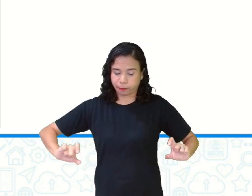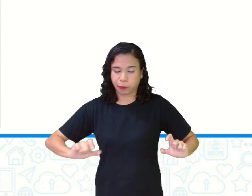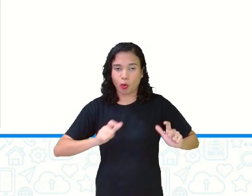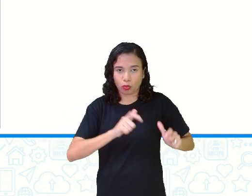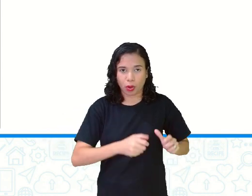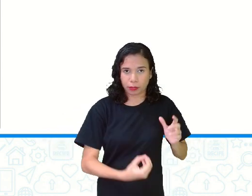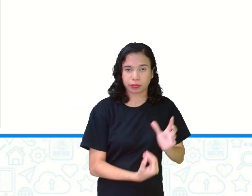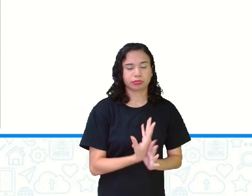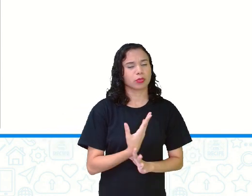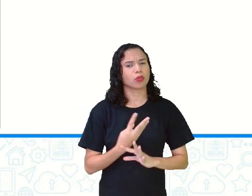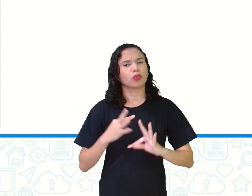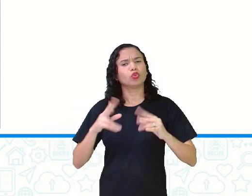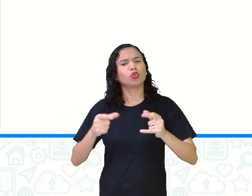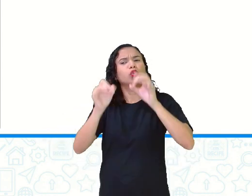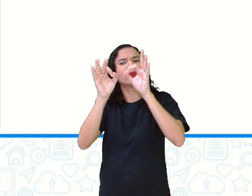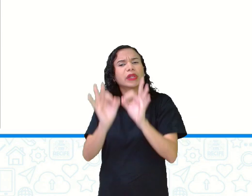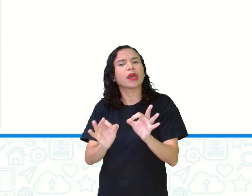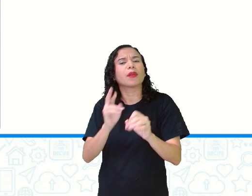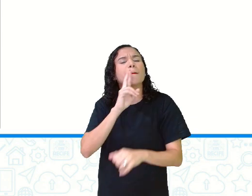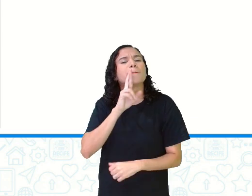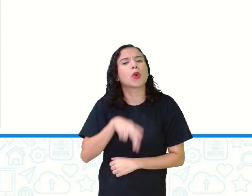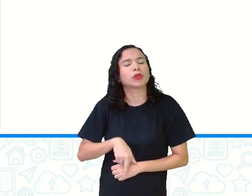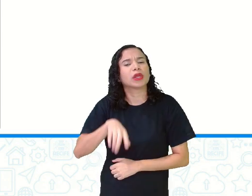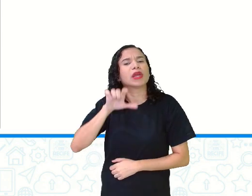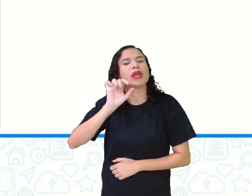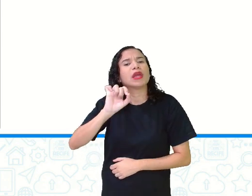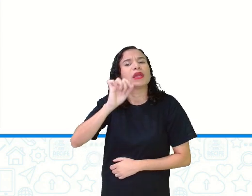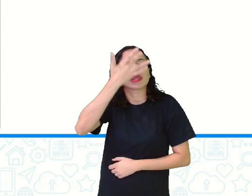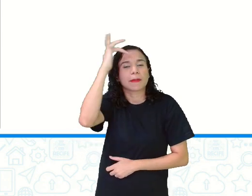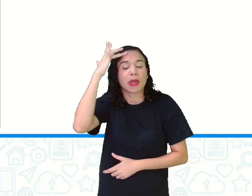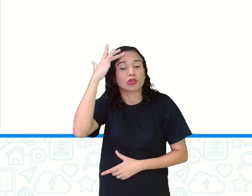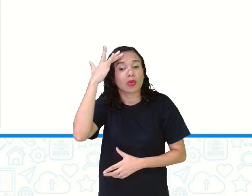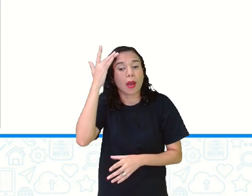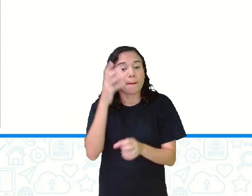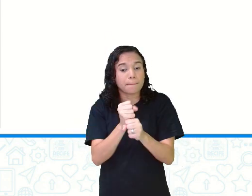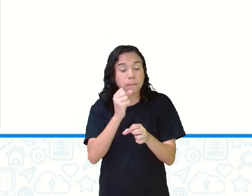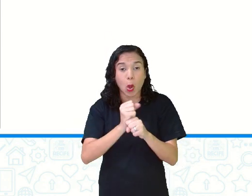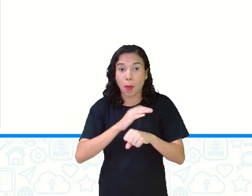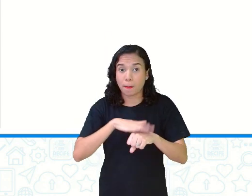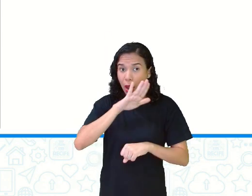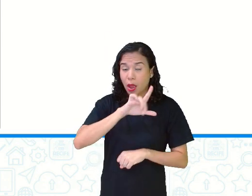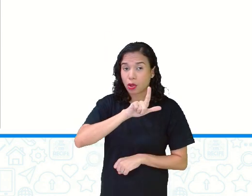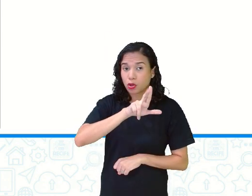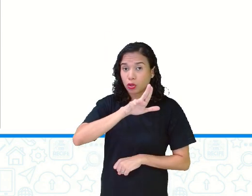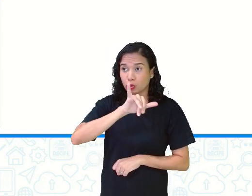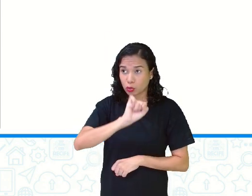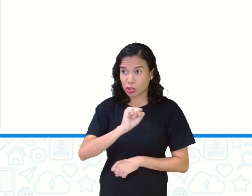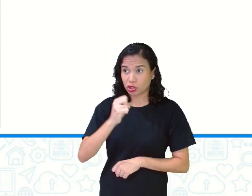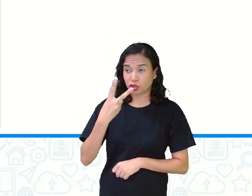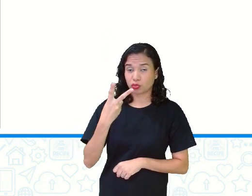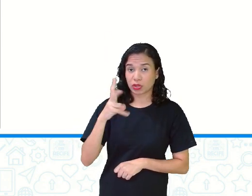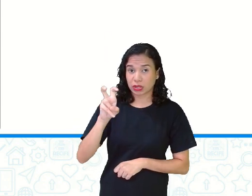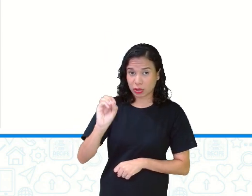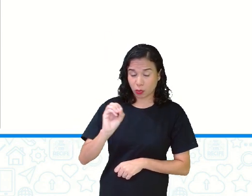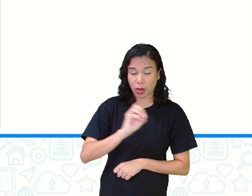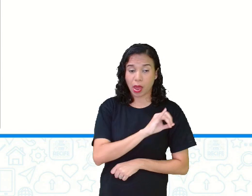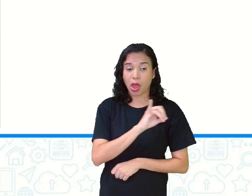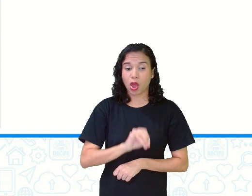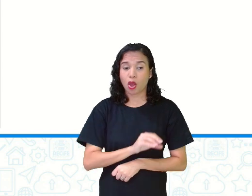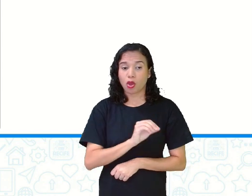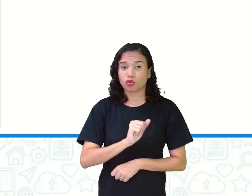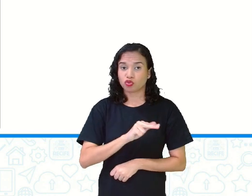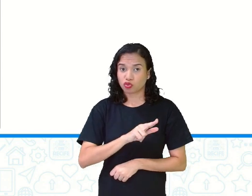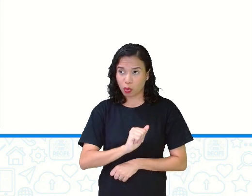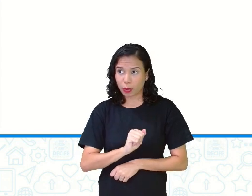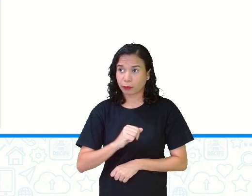certinho aí. Responde para mim. Quem marcou mais pontos? Foi Luiz com 250, Joana com